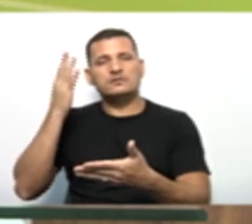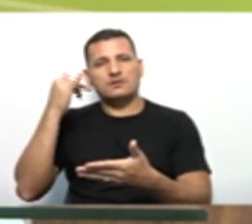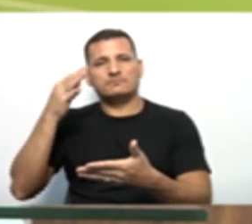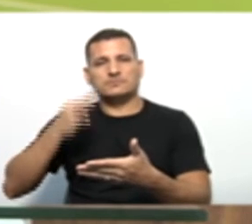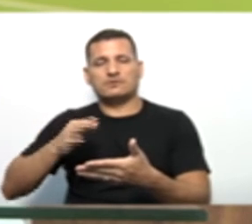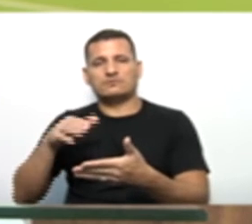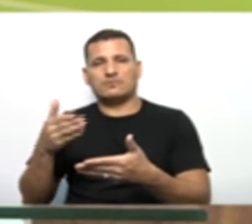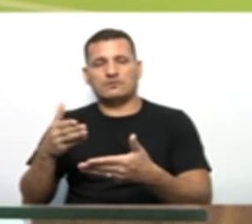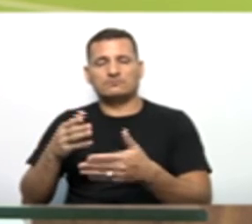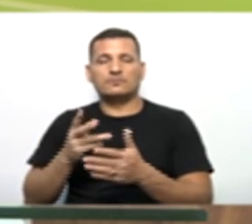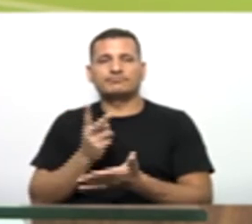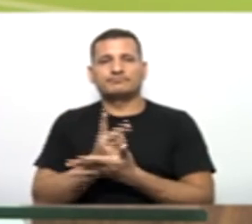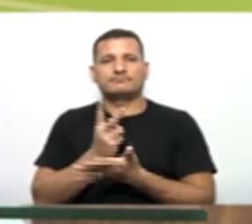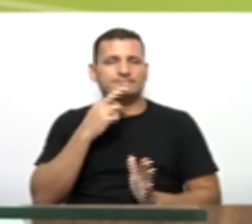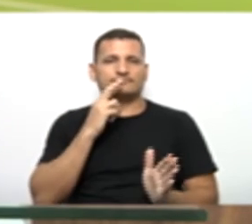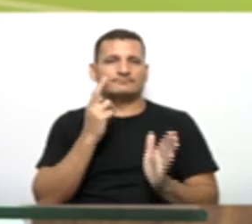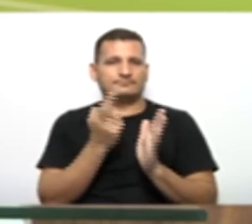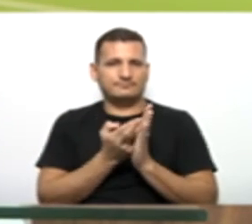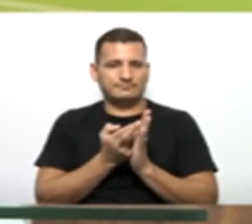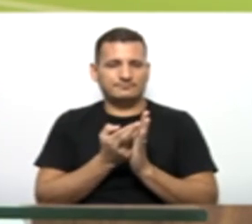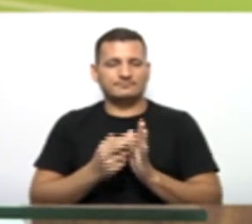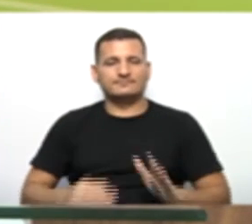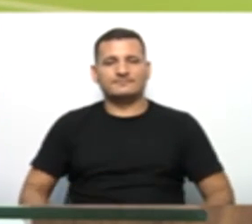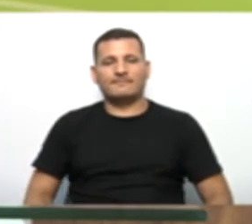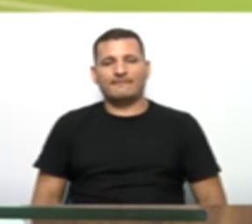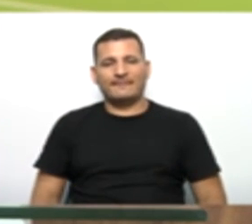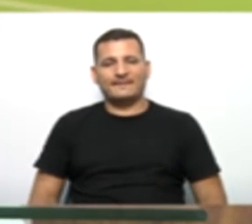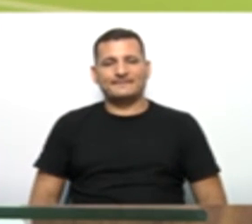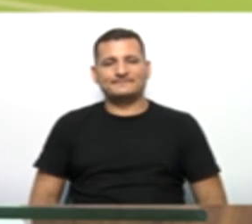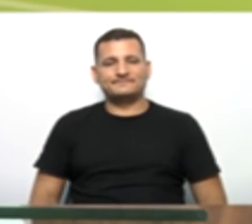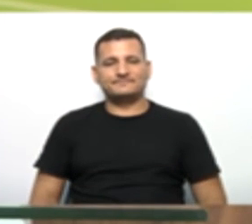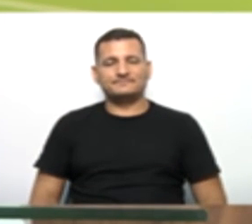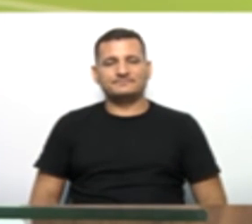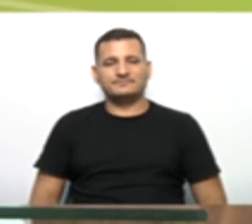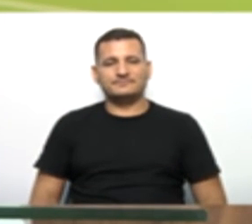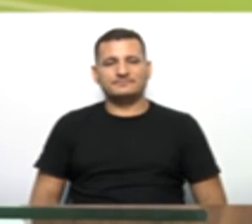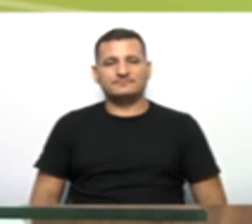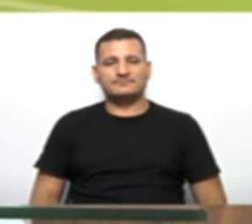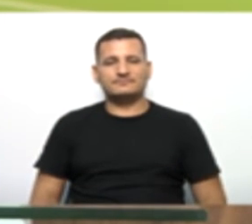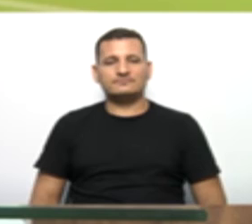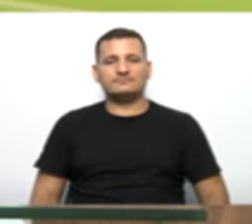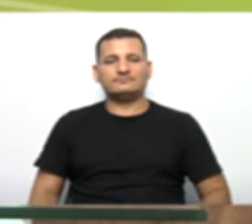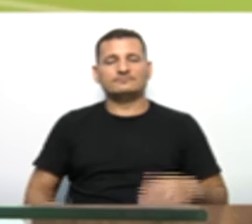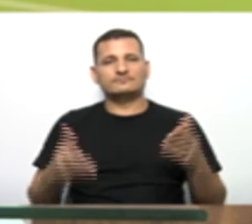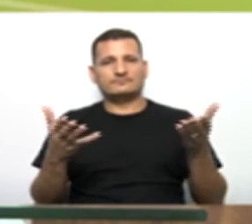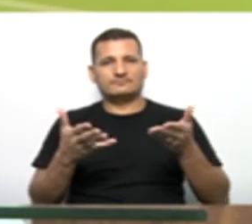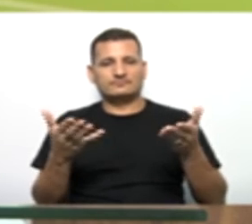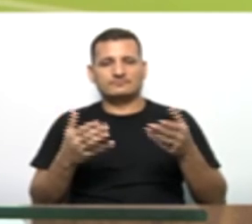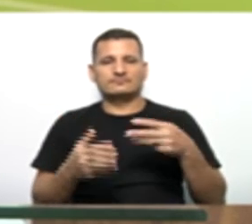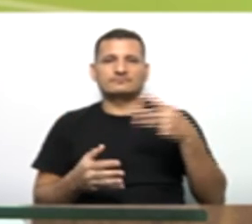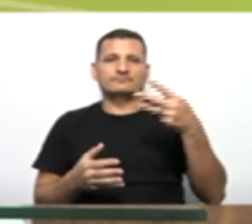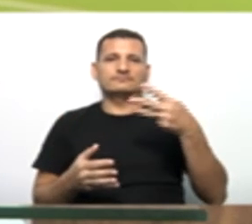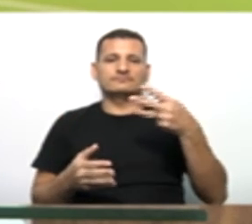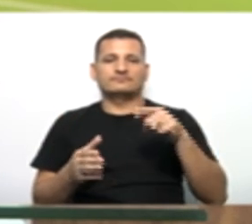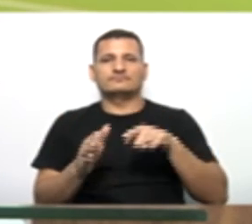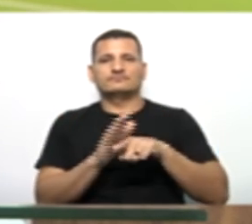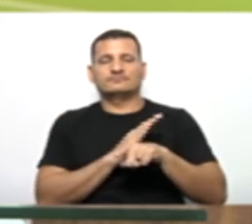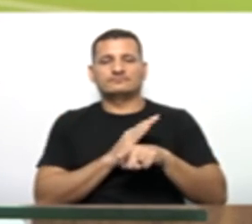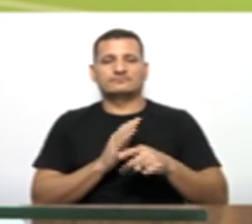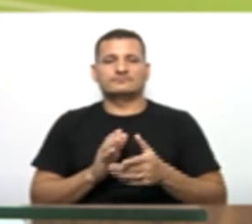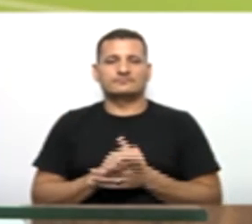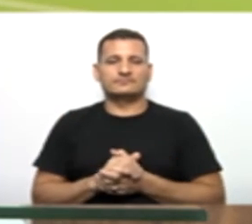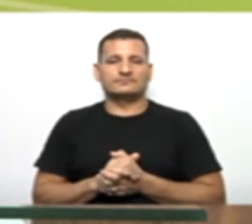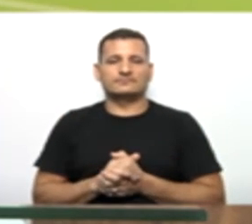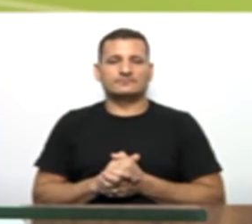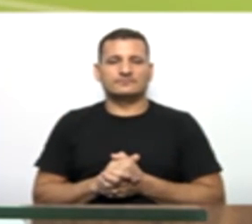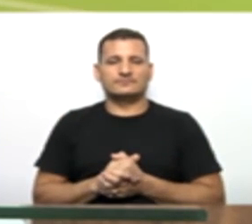sempre importante a gente relembrar isso. Agora vamos lá para a leitura da terceira questão.